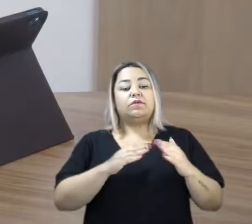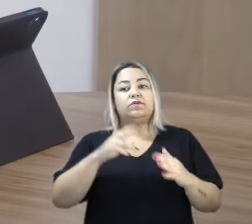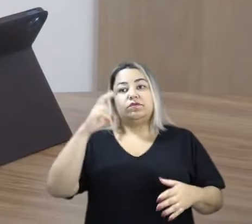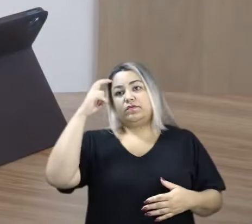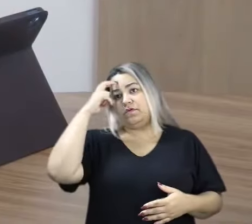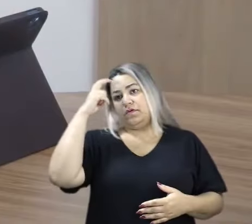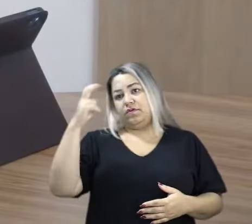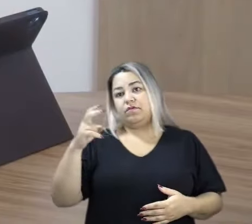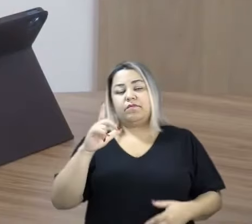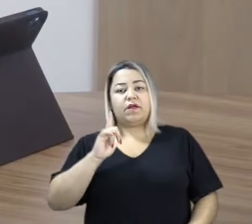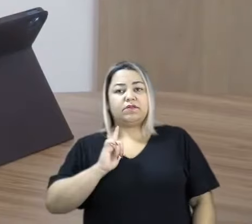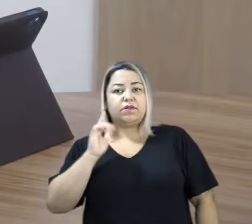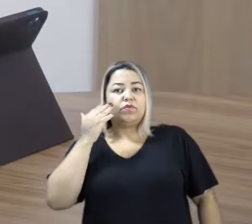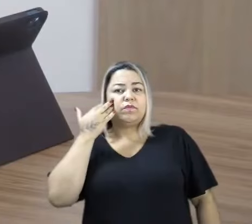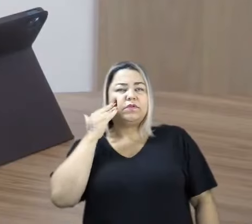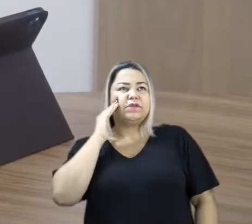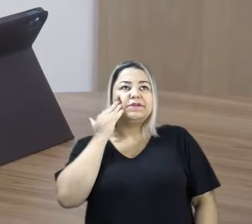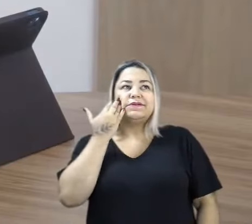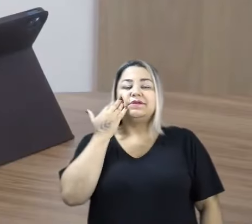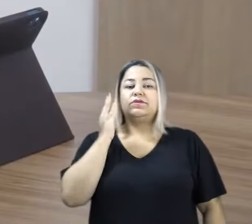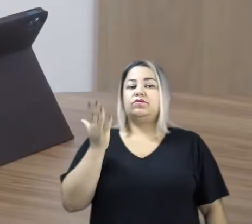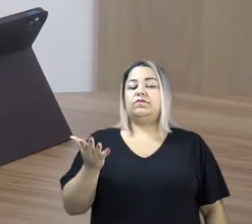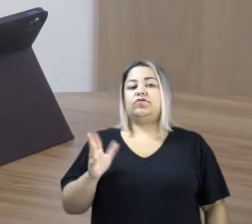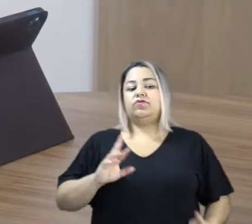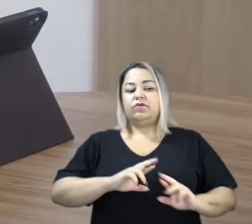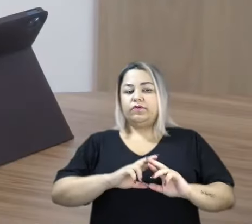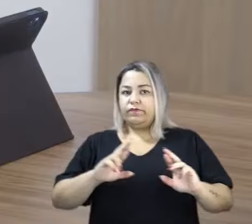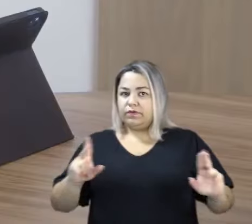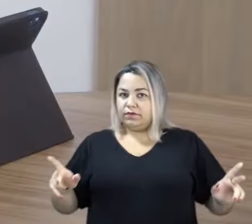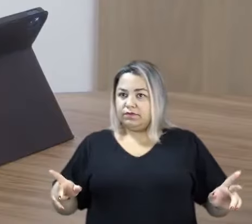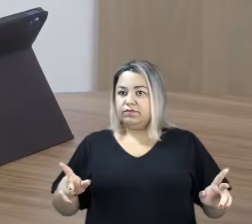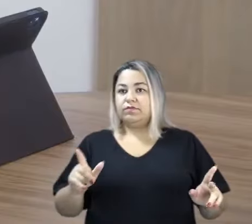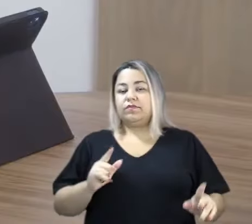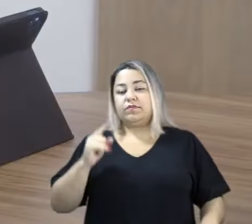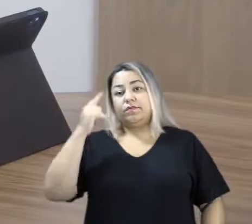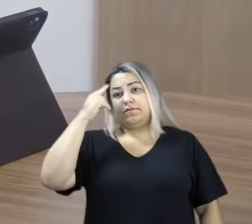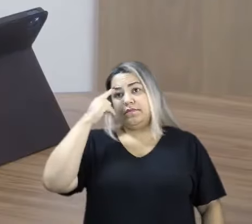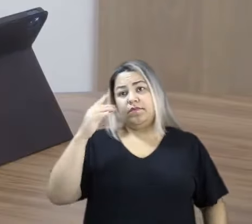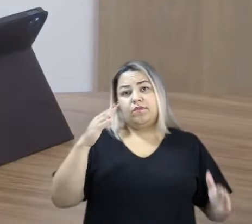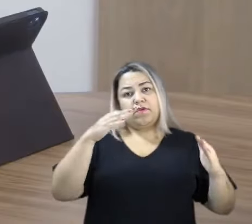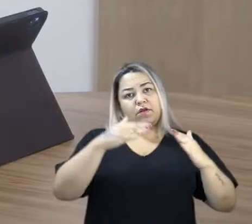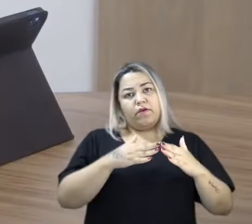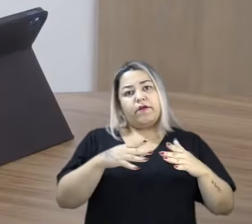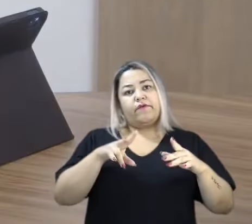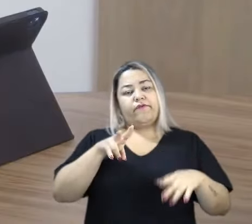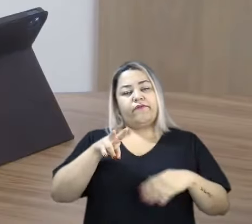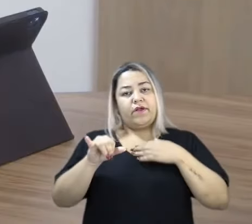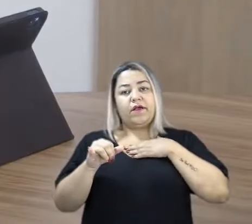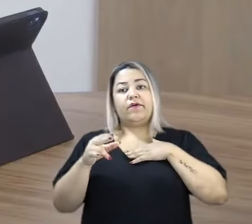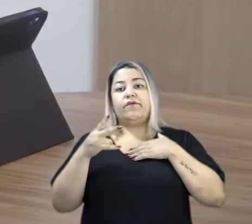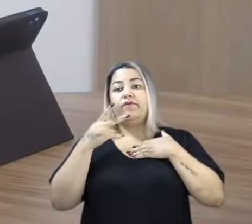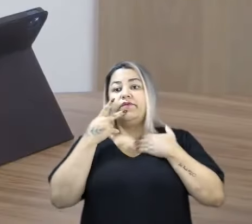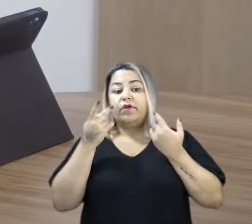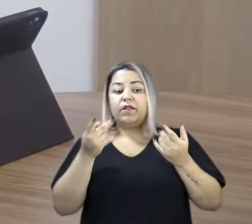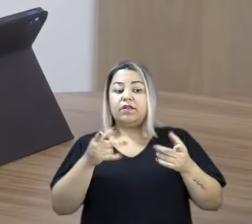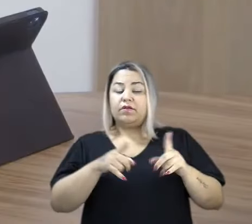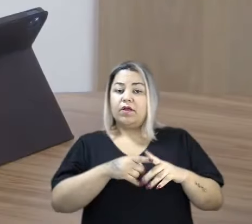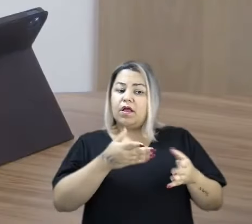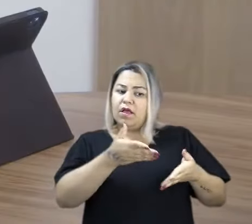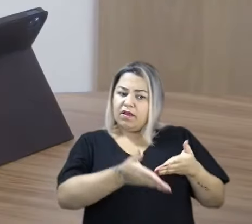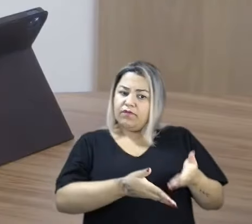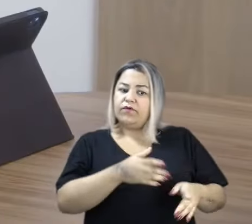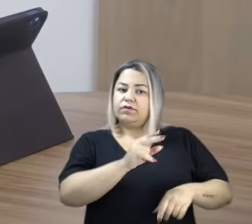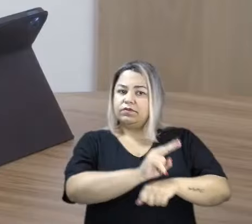Cada um vai tendo uma interpretação. Quando a gente pensa numa casa que vai tratar e acolher,